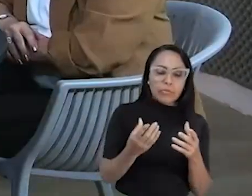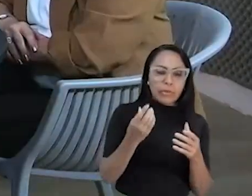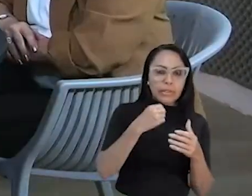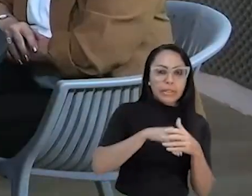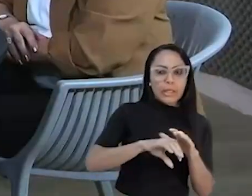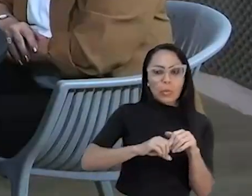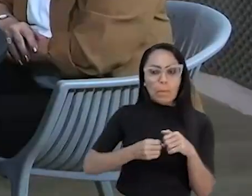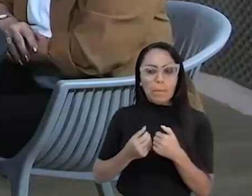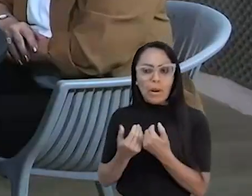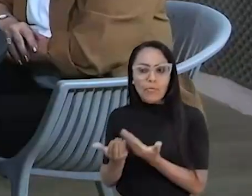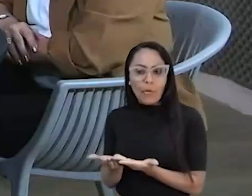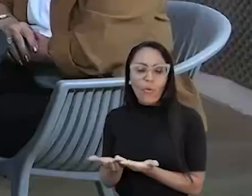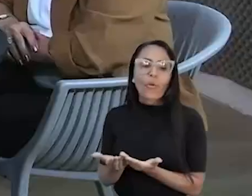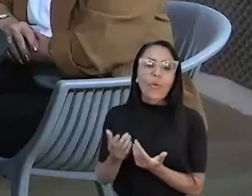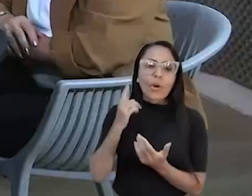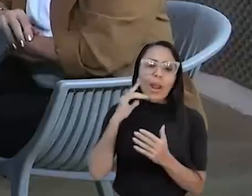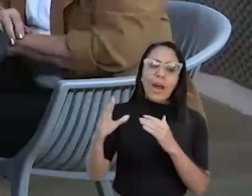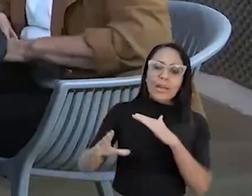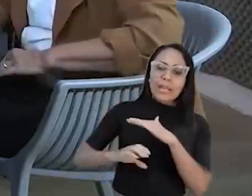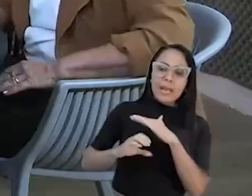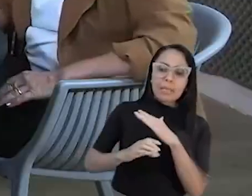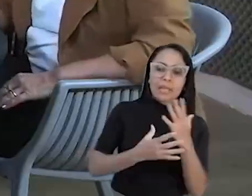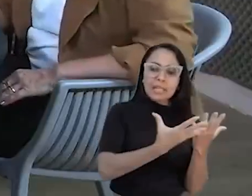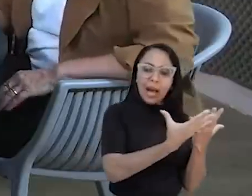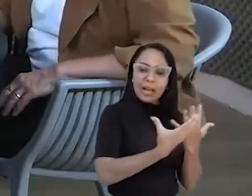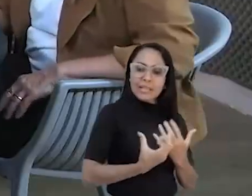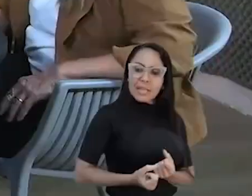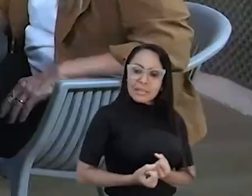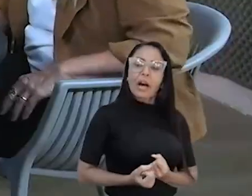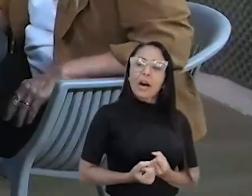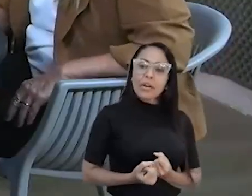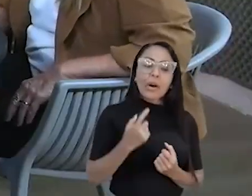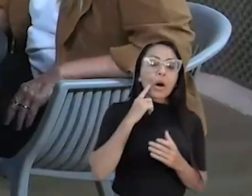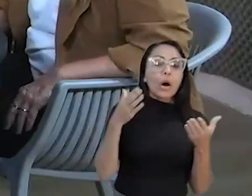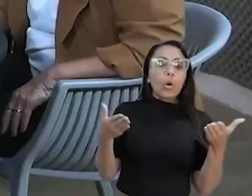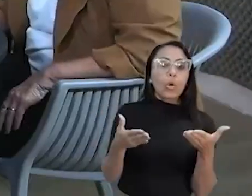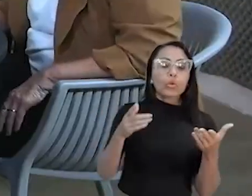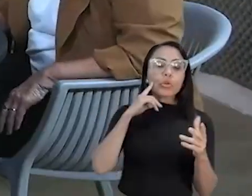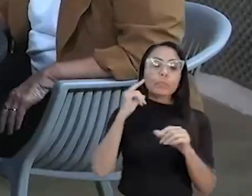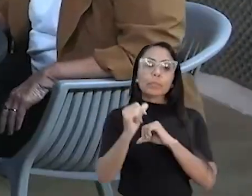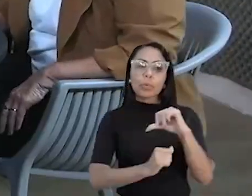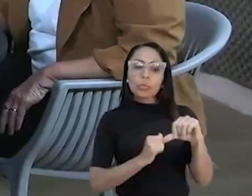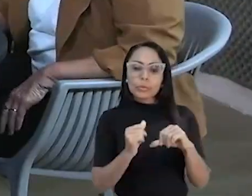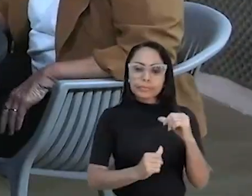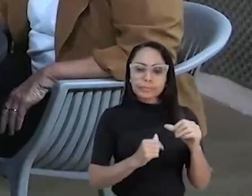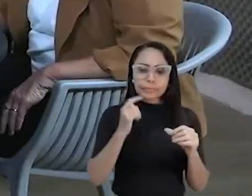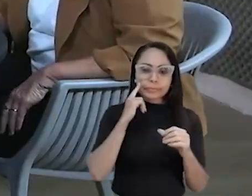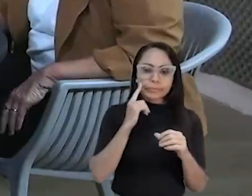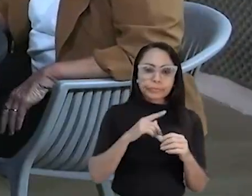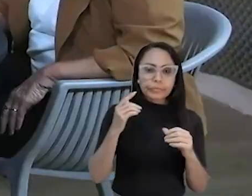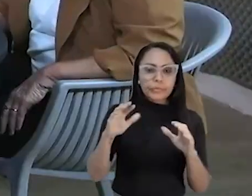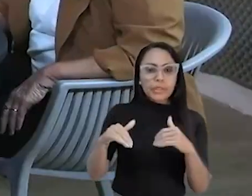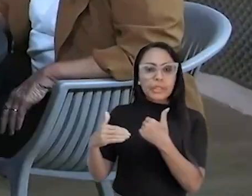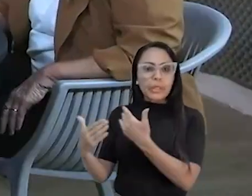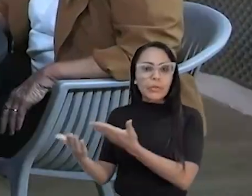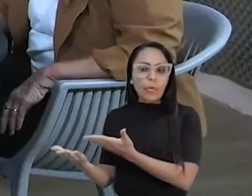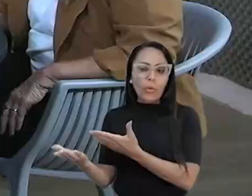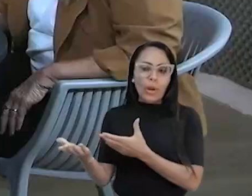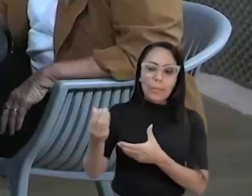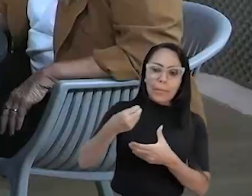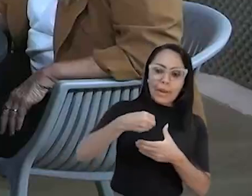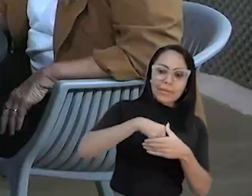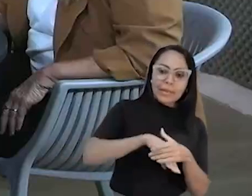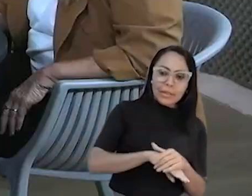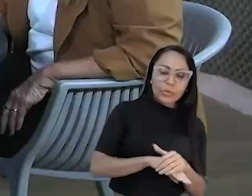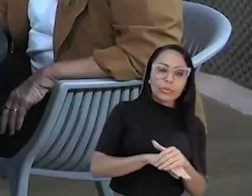Eu criava e a empresa, a coisa tinha que aceitar. Hoje, o que muda é de fora para dentro. Isso. Ou é de